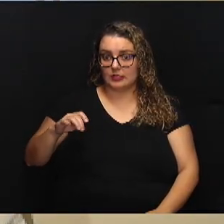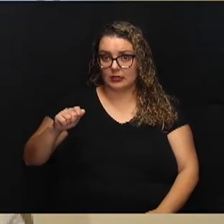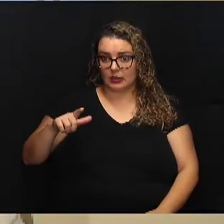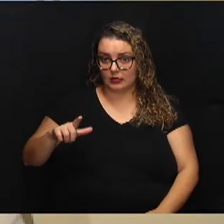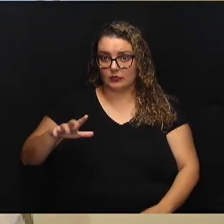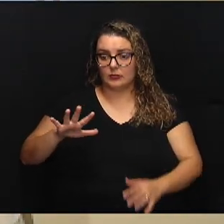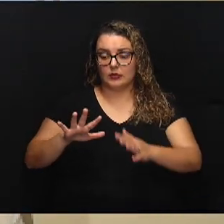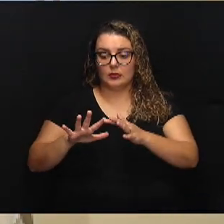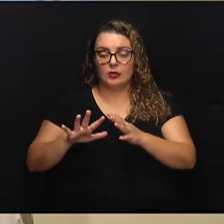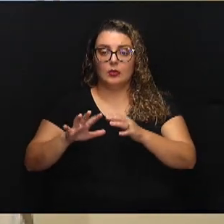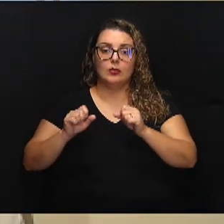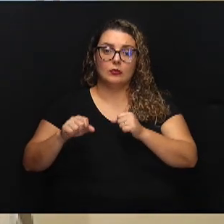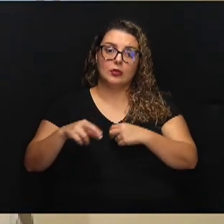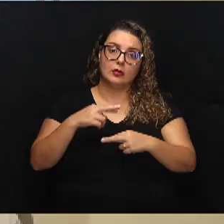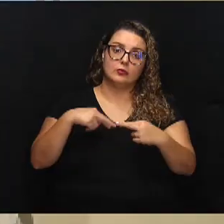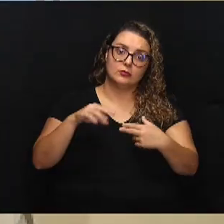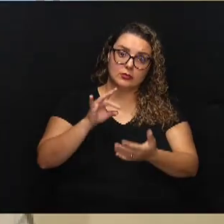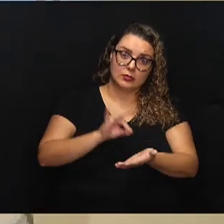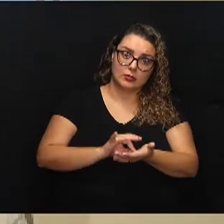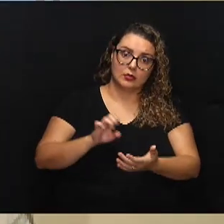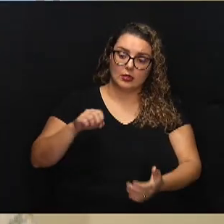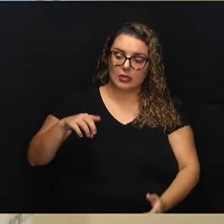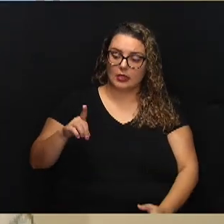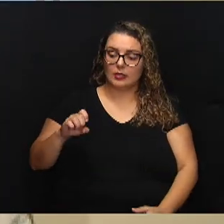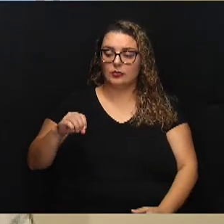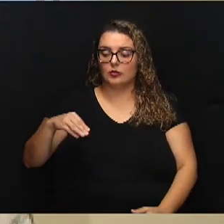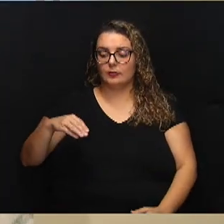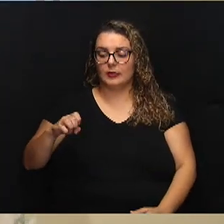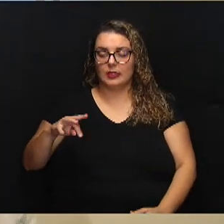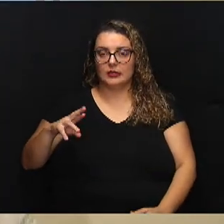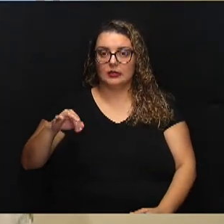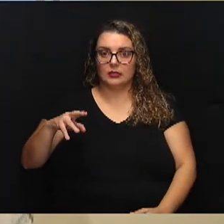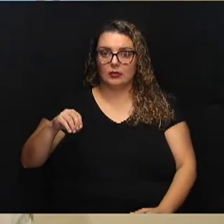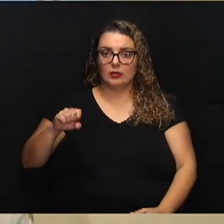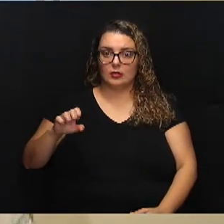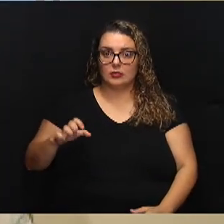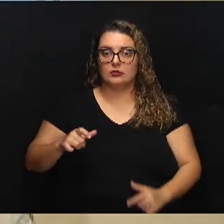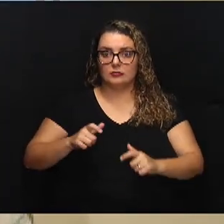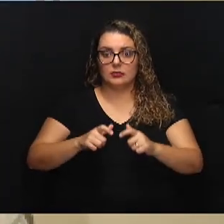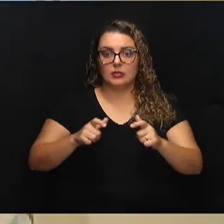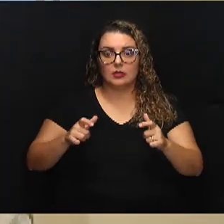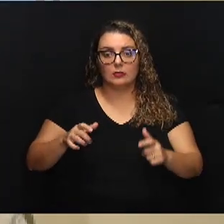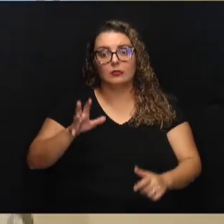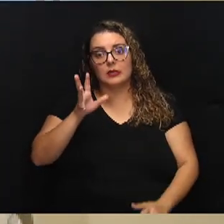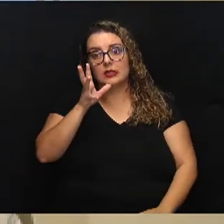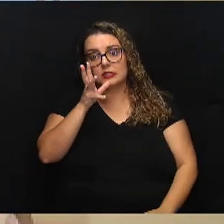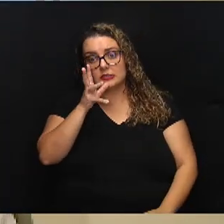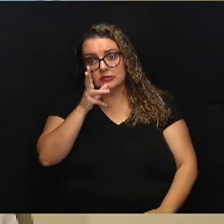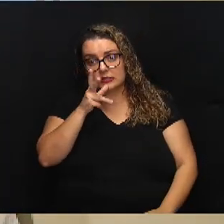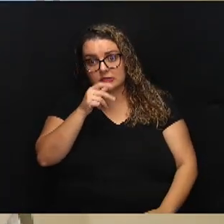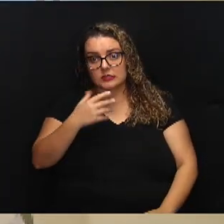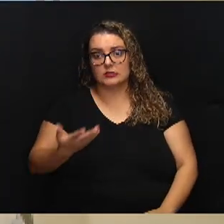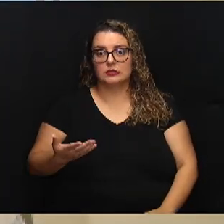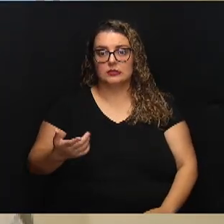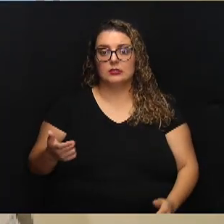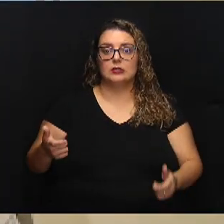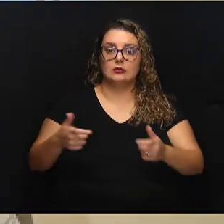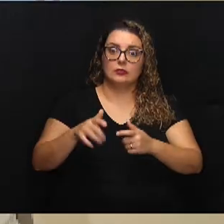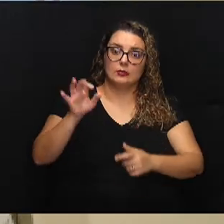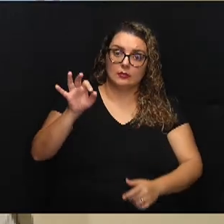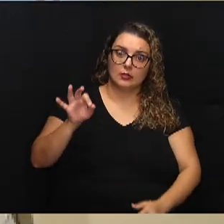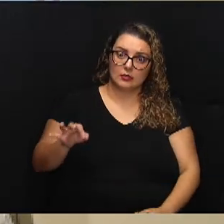correlação de origem à endometriose. Eles geralmente têm um crescimento mais lento e uma menor